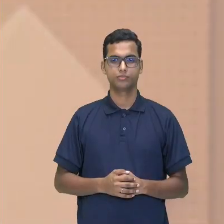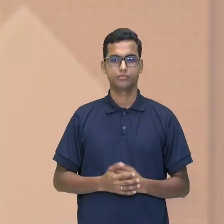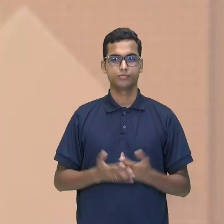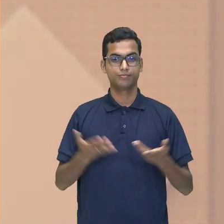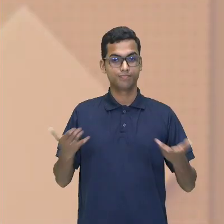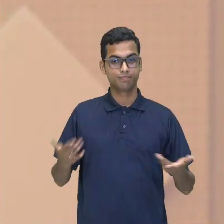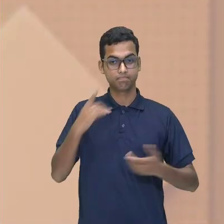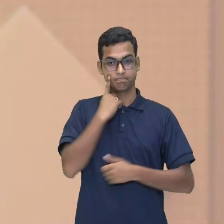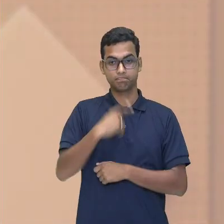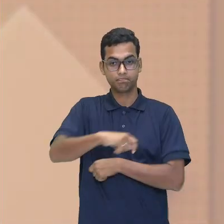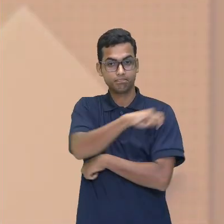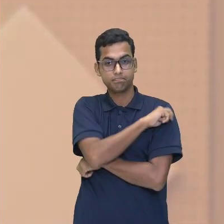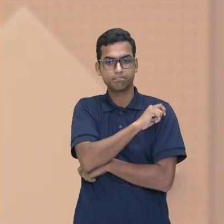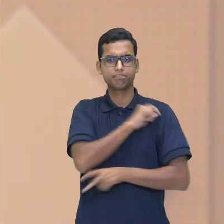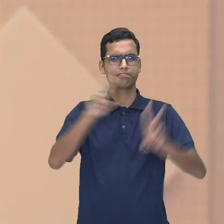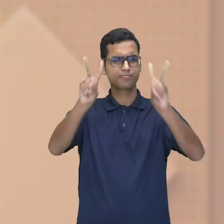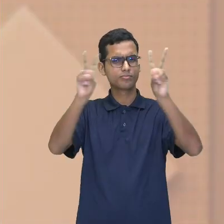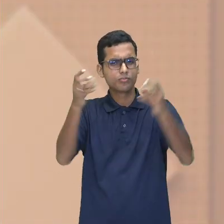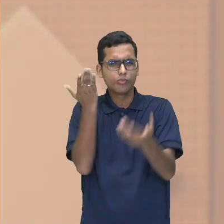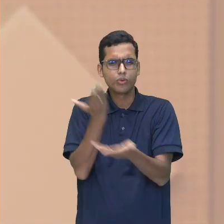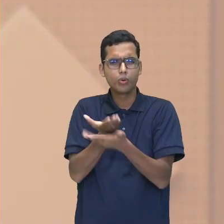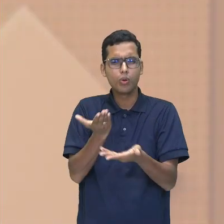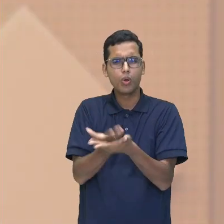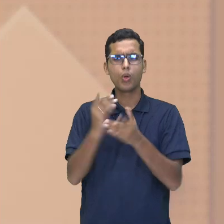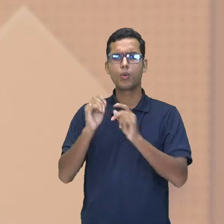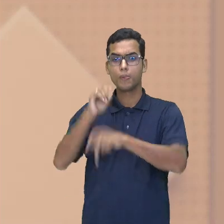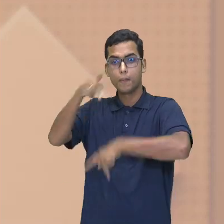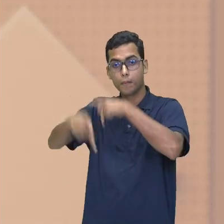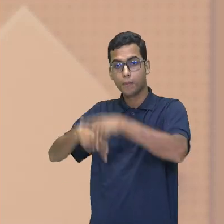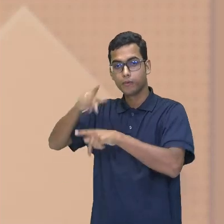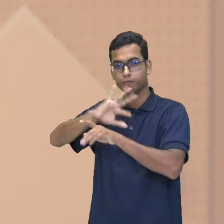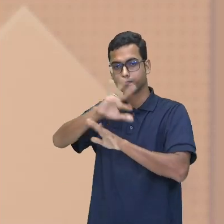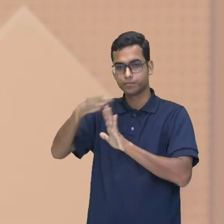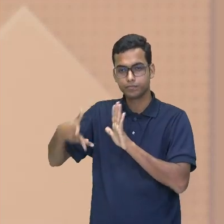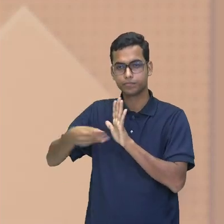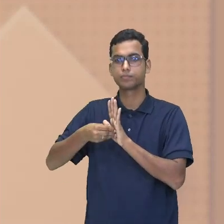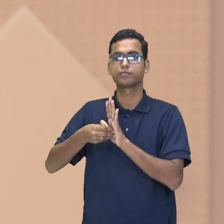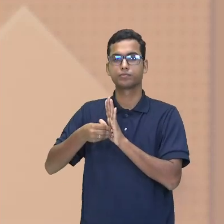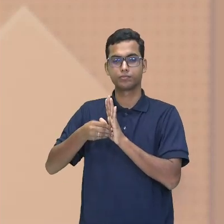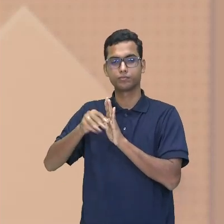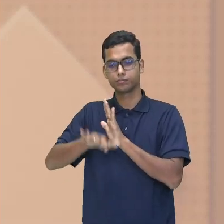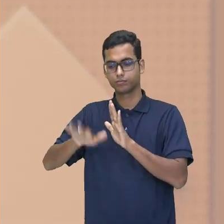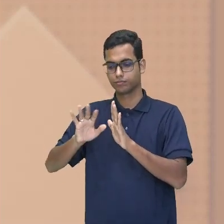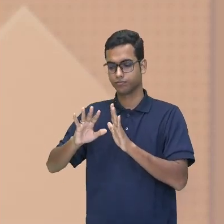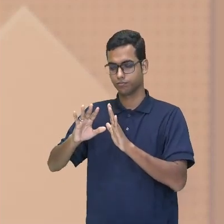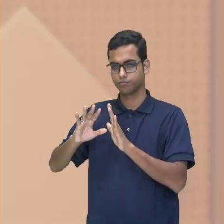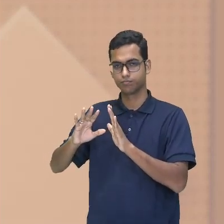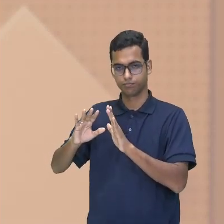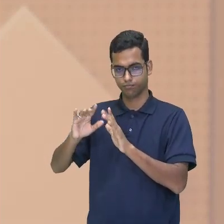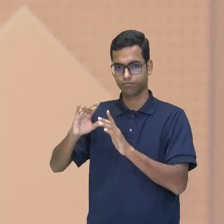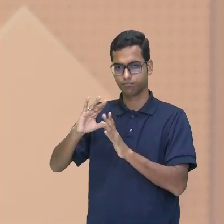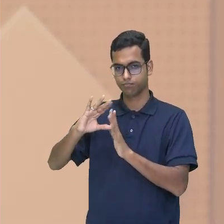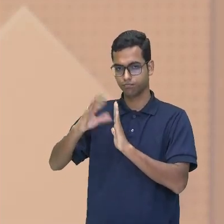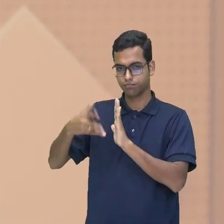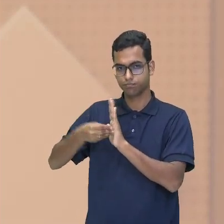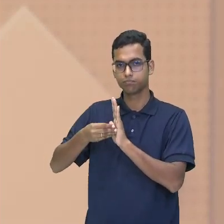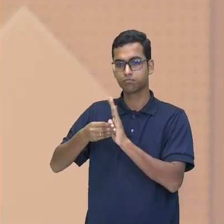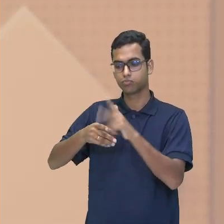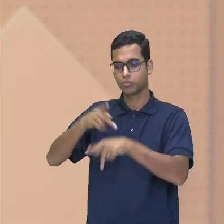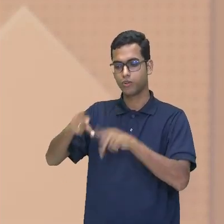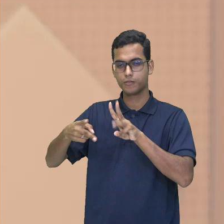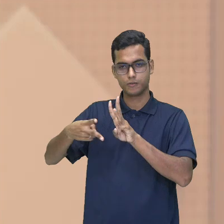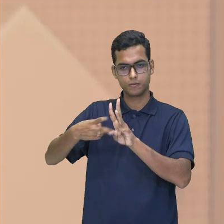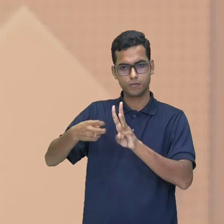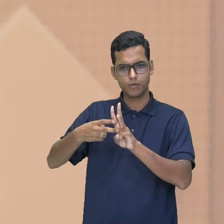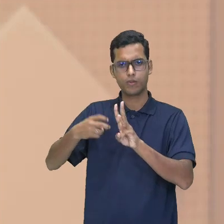Queridos, o tema desta aula são povos amazônidas, povos da região amazônica. Como bem nós sabemos, a região